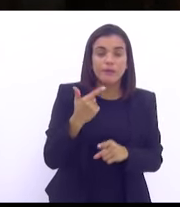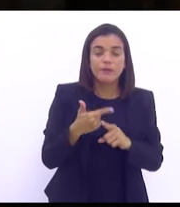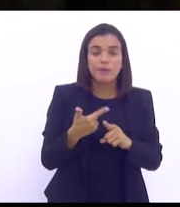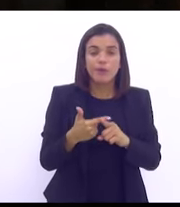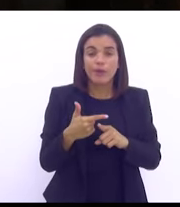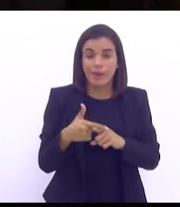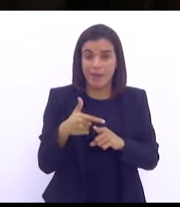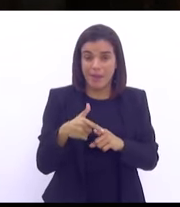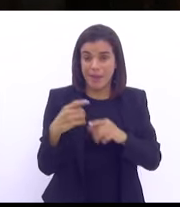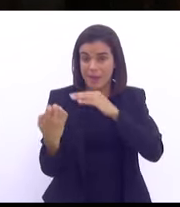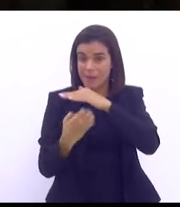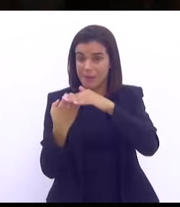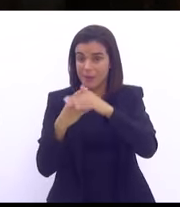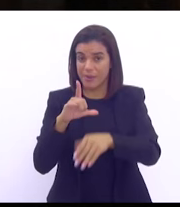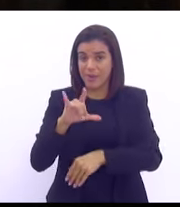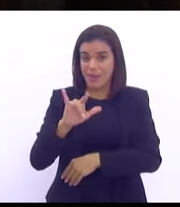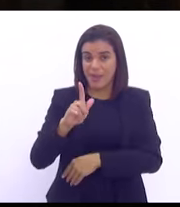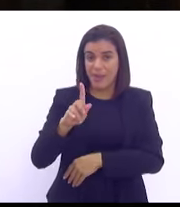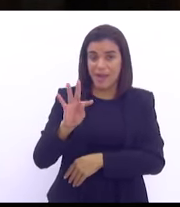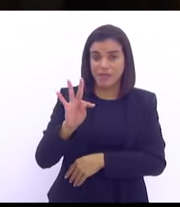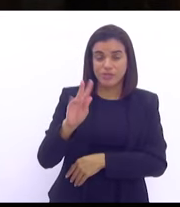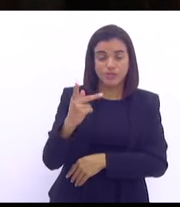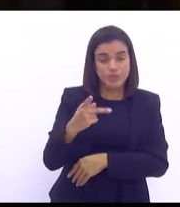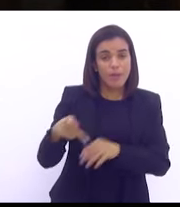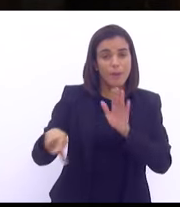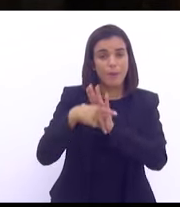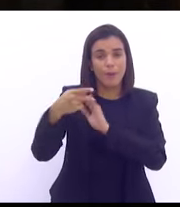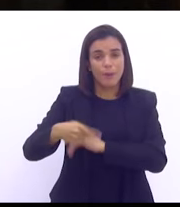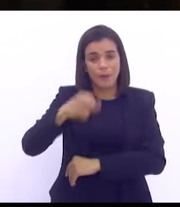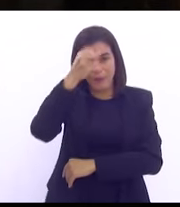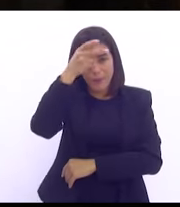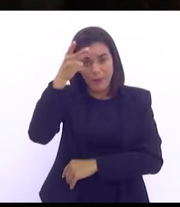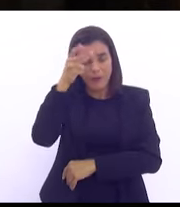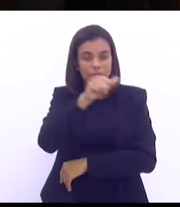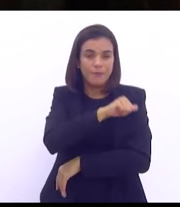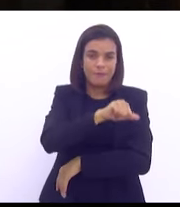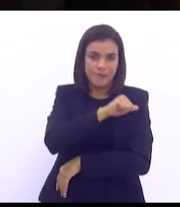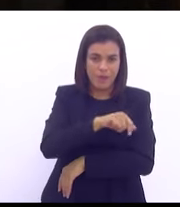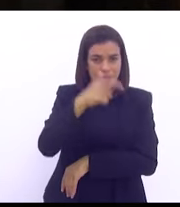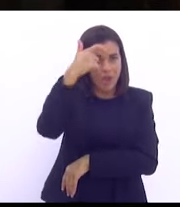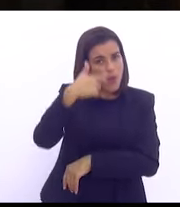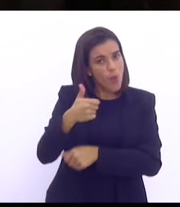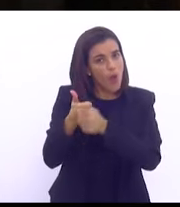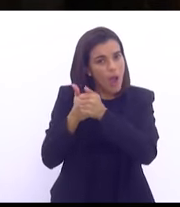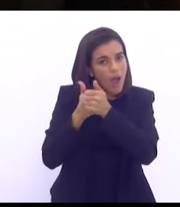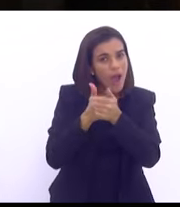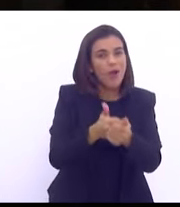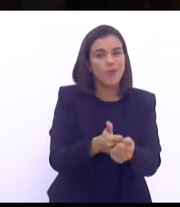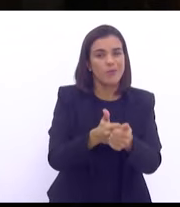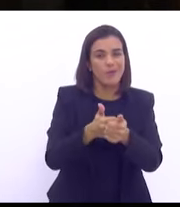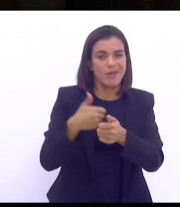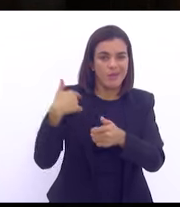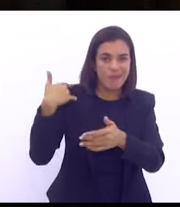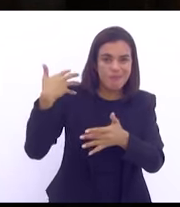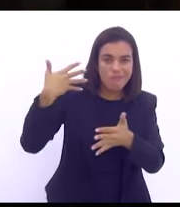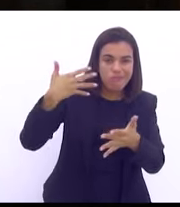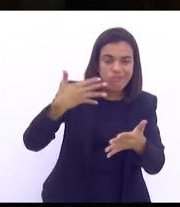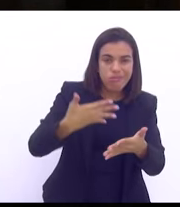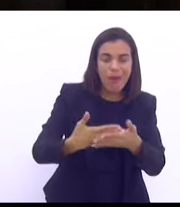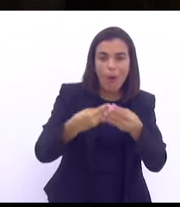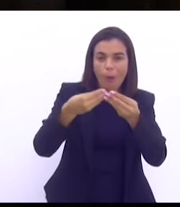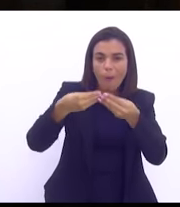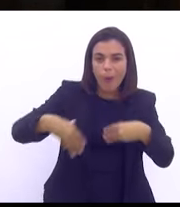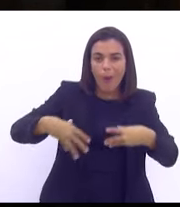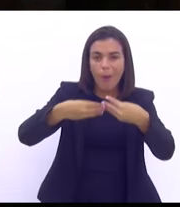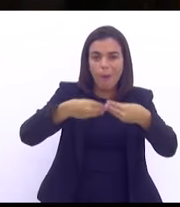a Light é no âmbito do município do Rio de Janeiro. E eu acompanhei o estrago que foi